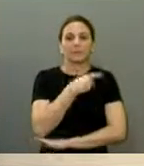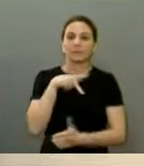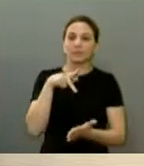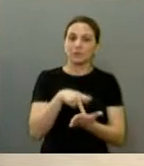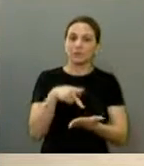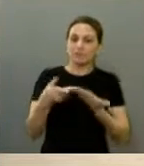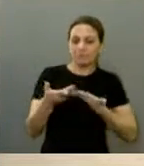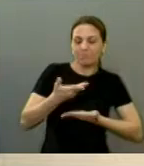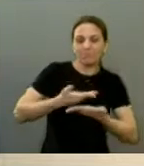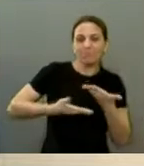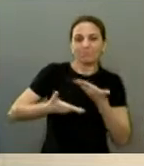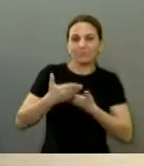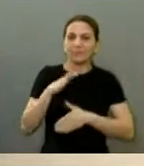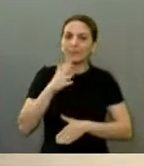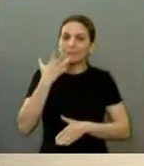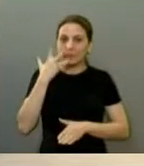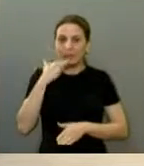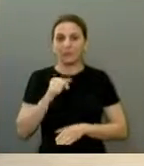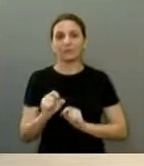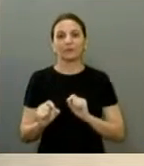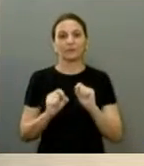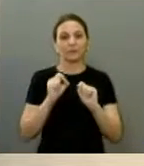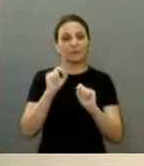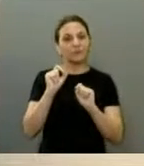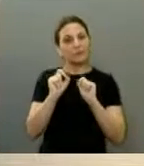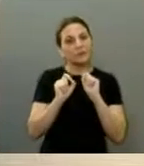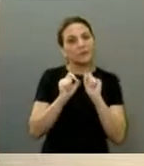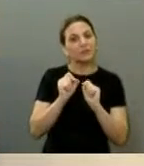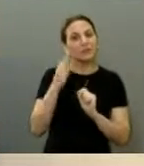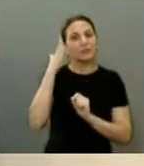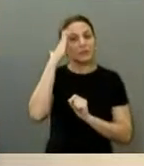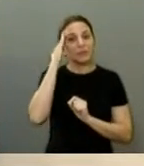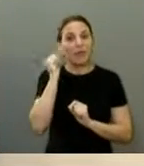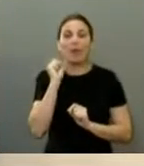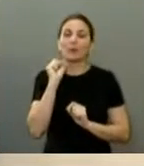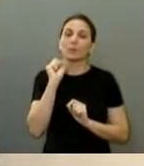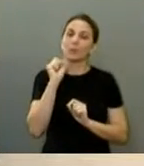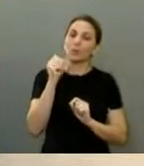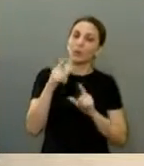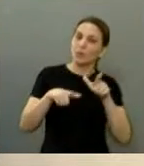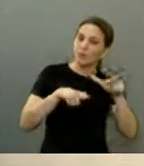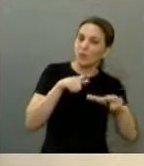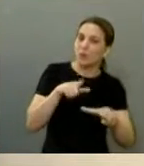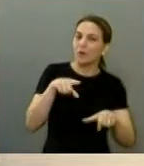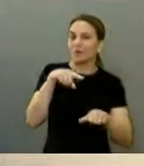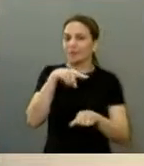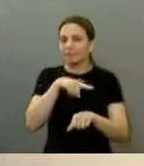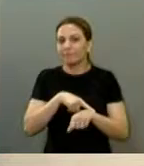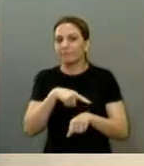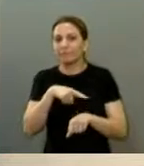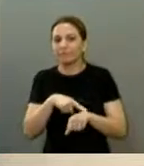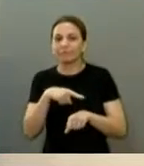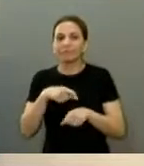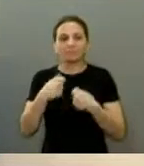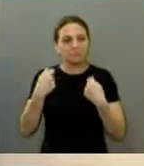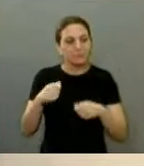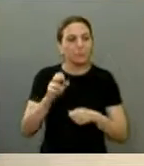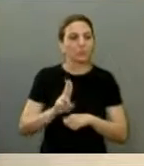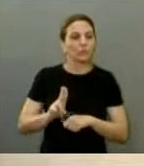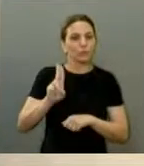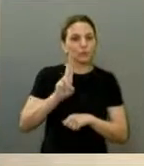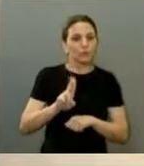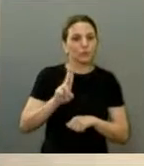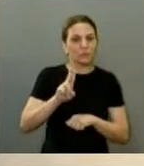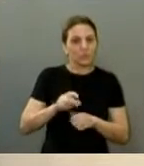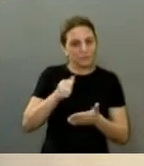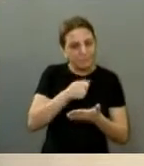o envolvimento dessas crianças. E a gente sabe o trabalho e o tempo que denodou tudo isso aí, a equipe. Então,